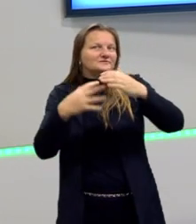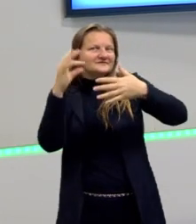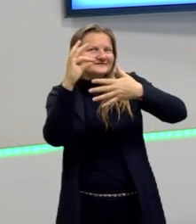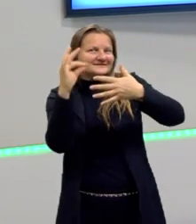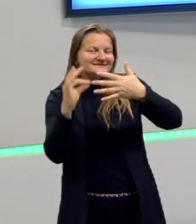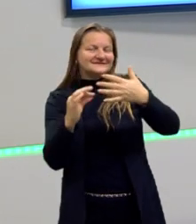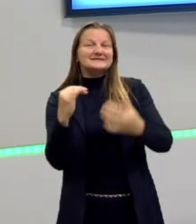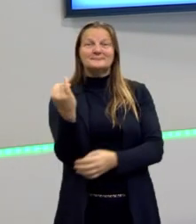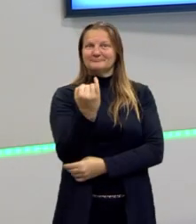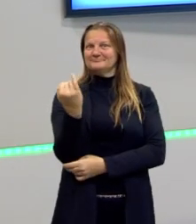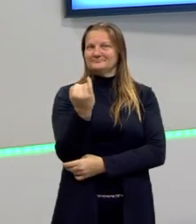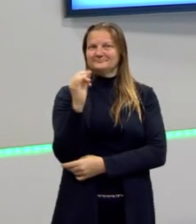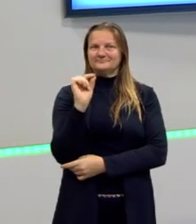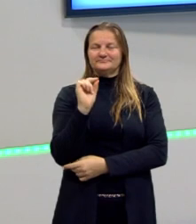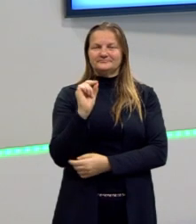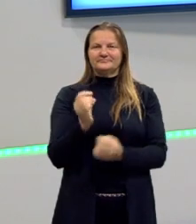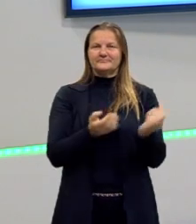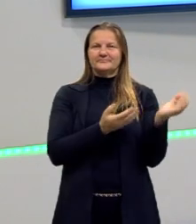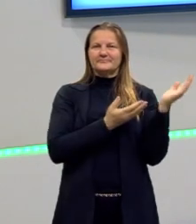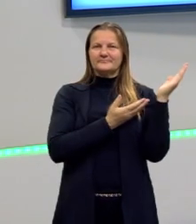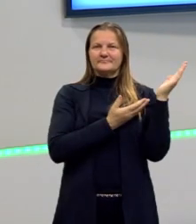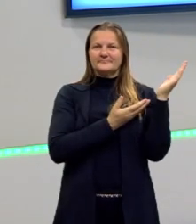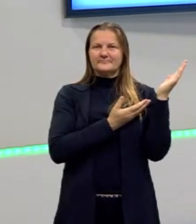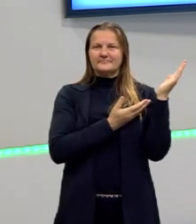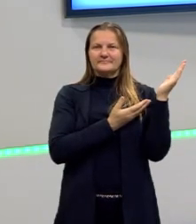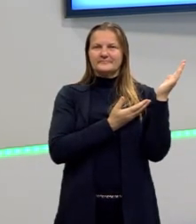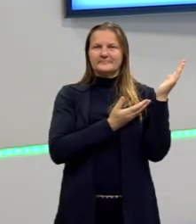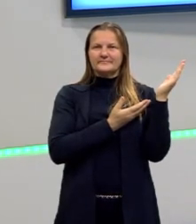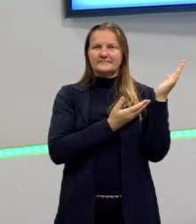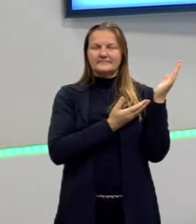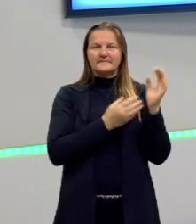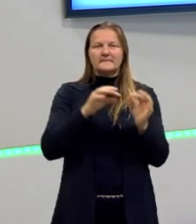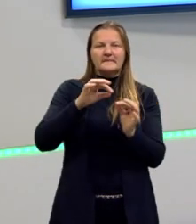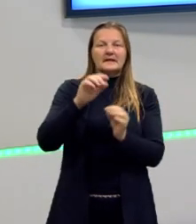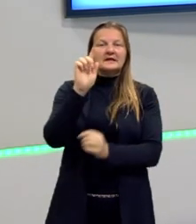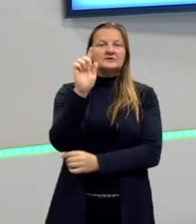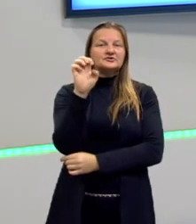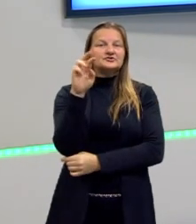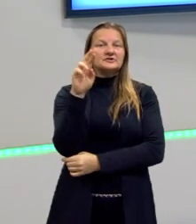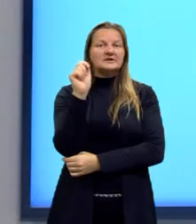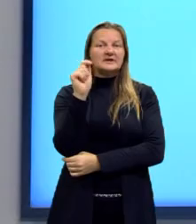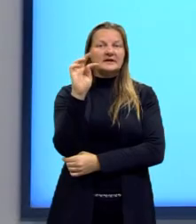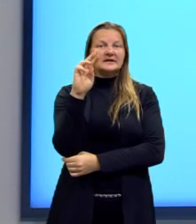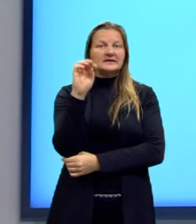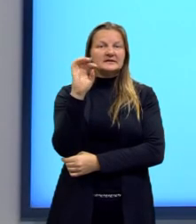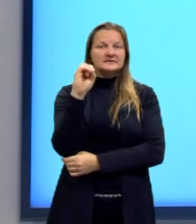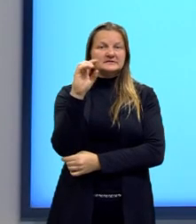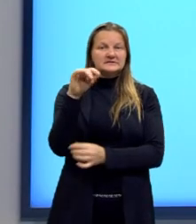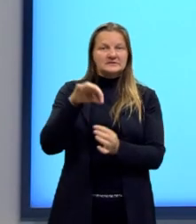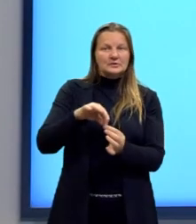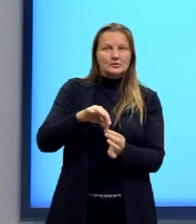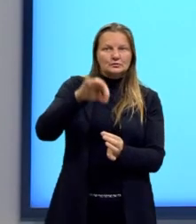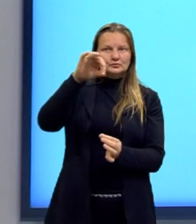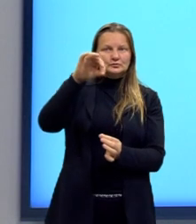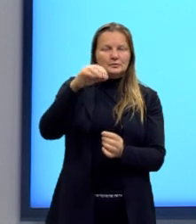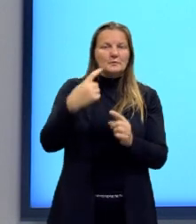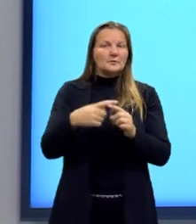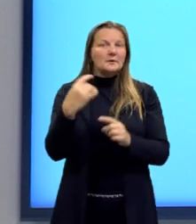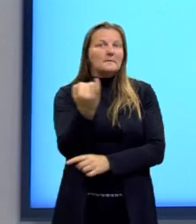importantes tá nós temos aqui então a nossa geratriz ele é um elemento então bastante